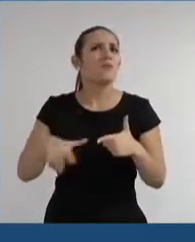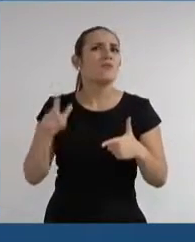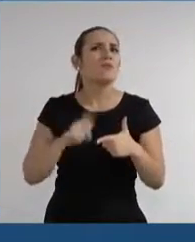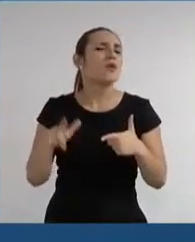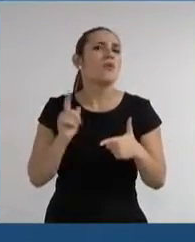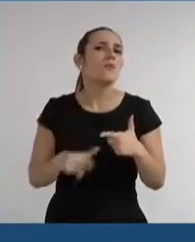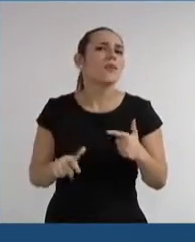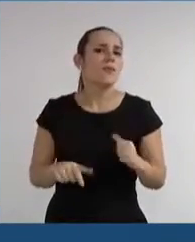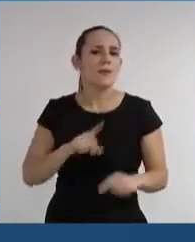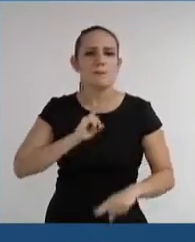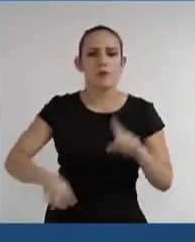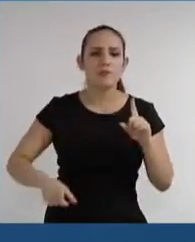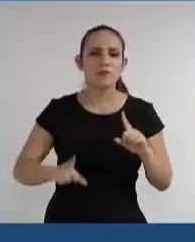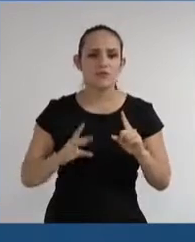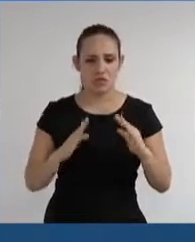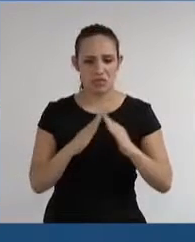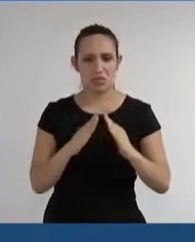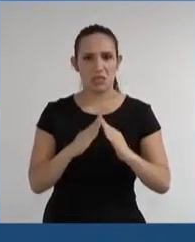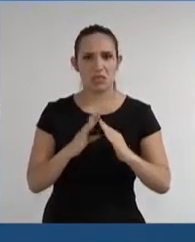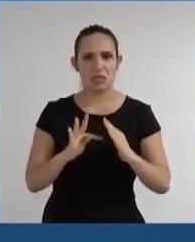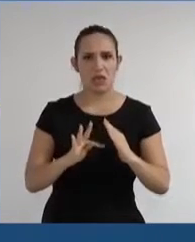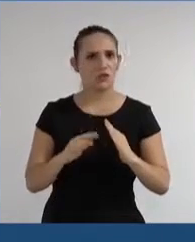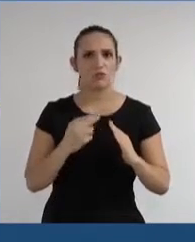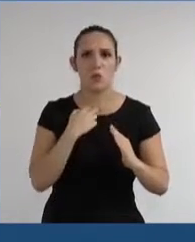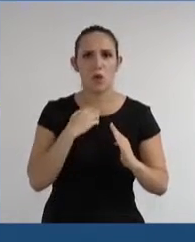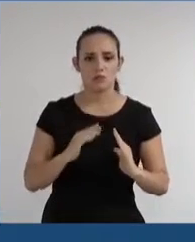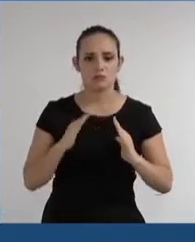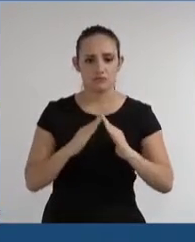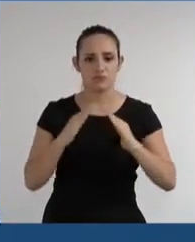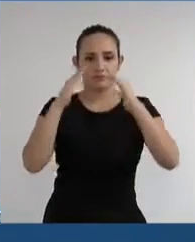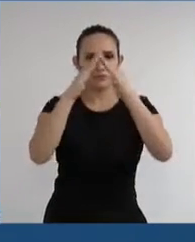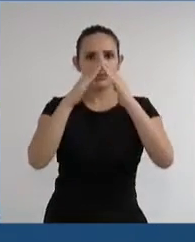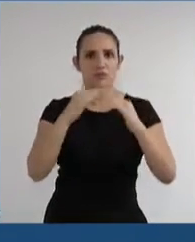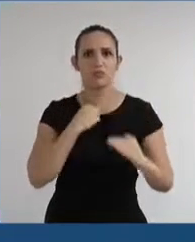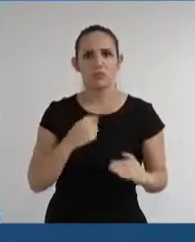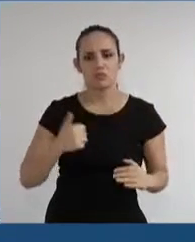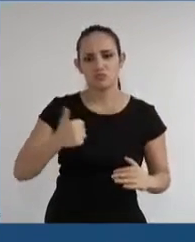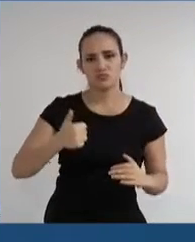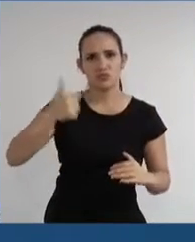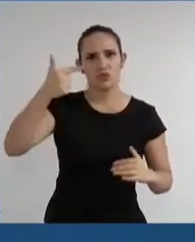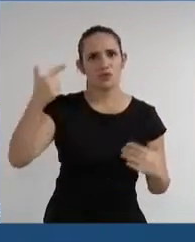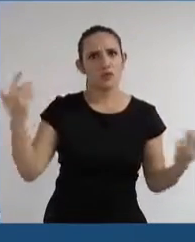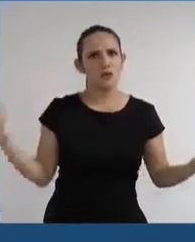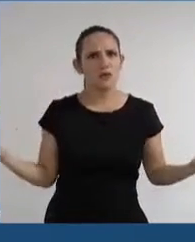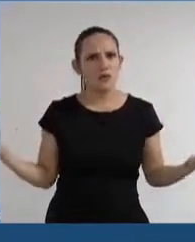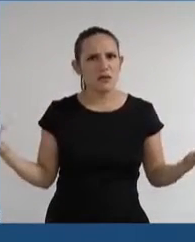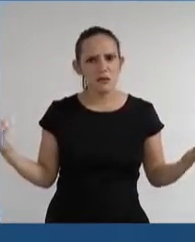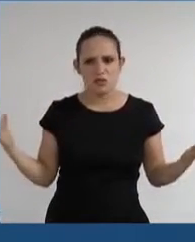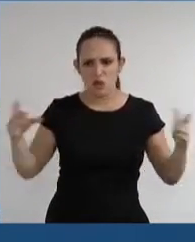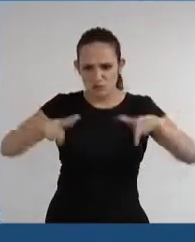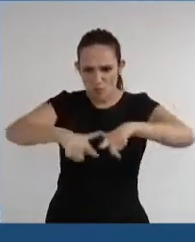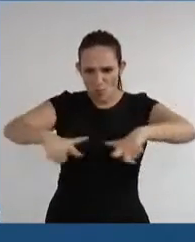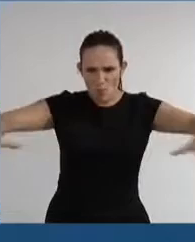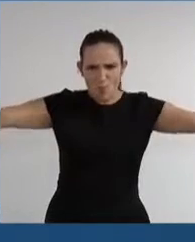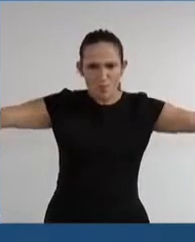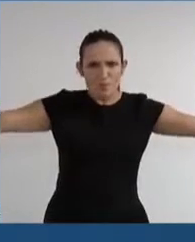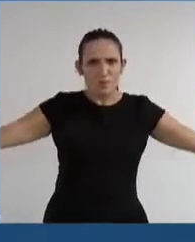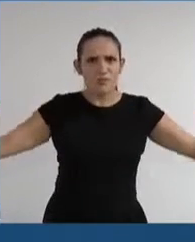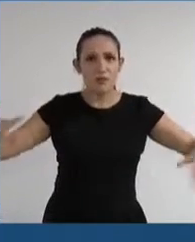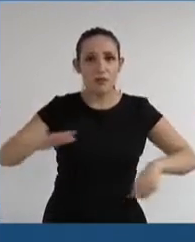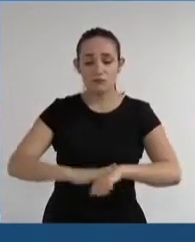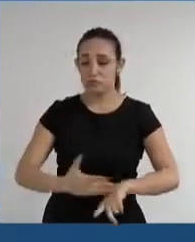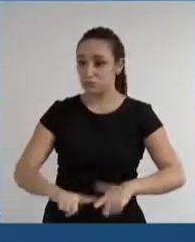vai poder mais, é térreo mais térreo, só térreo. Então, nossa cidade vai se horizontalizar. Quanto vai custar para o